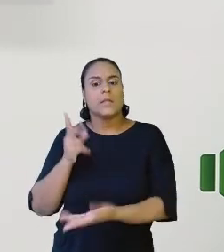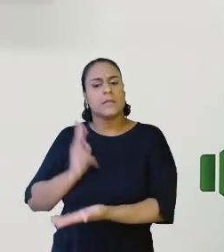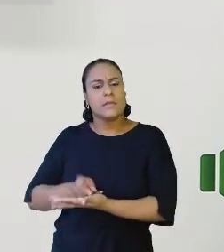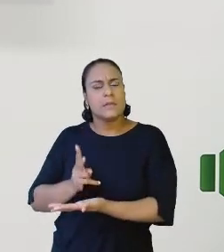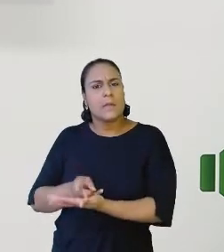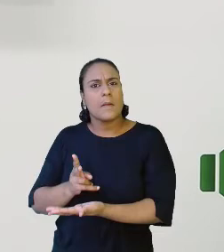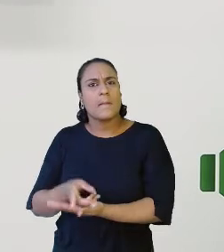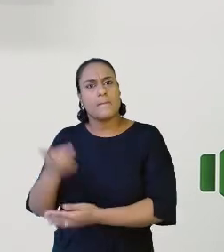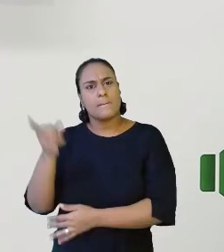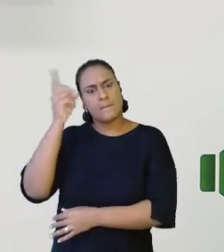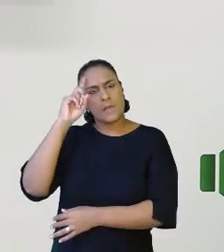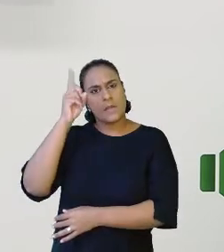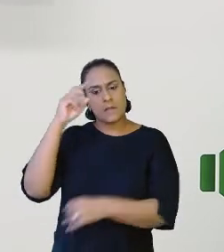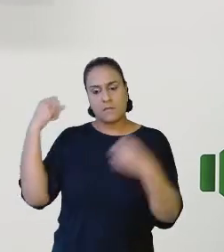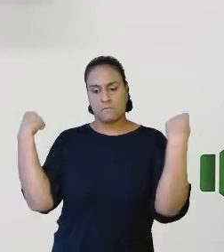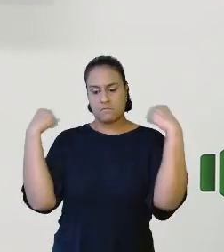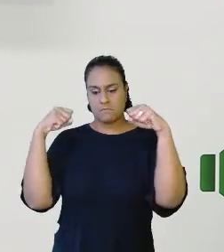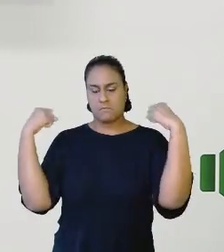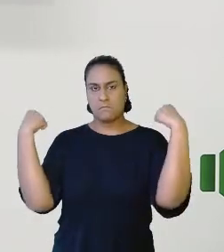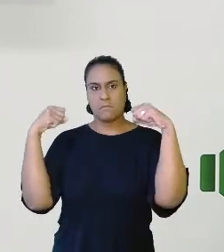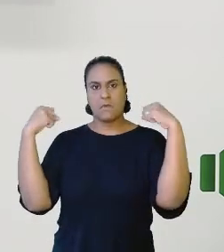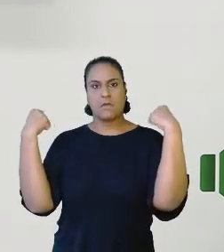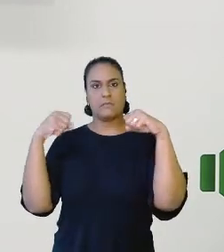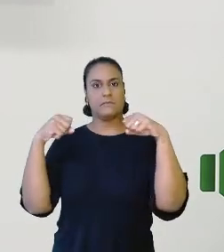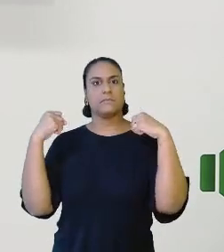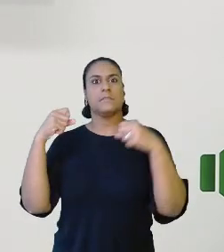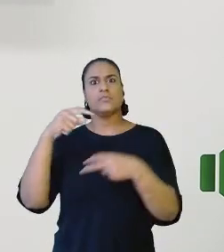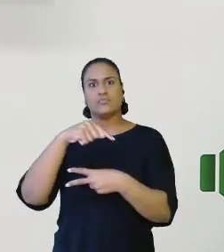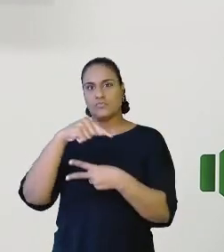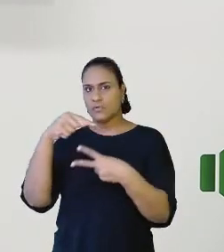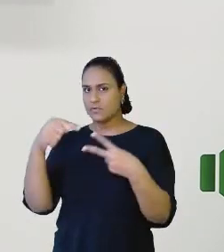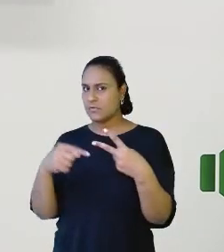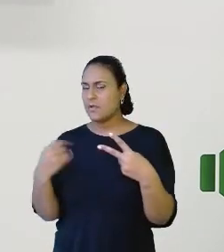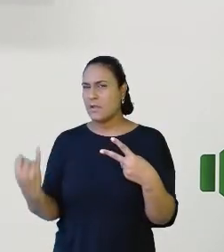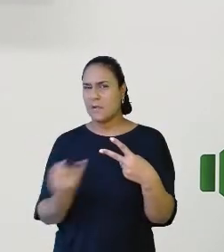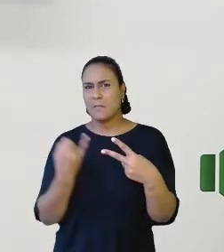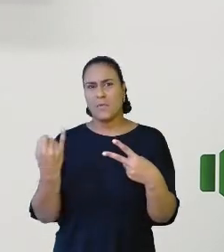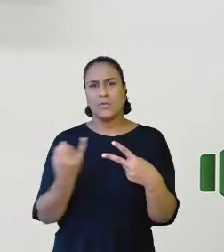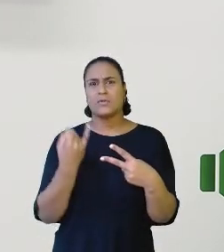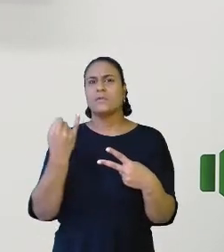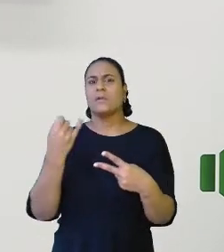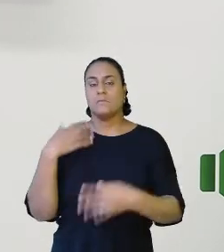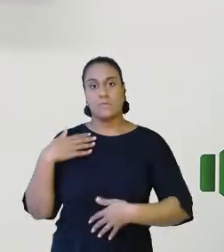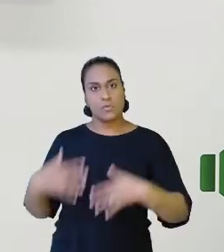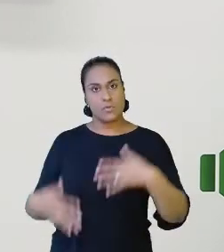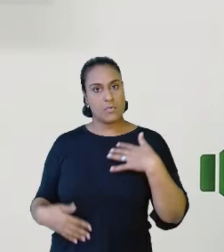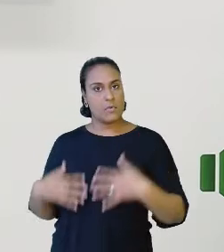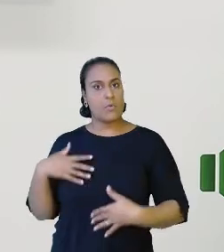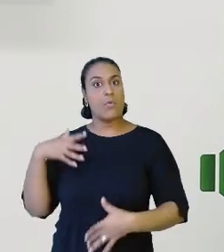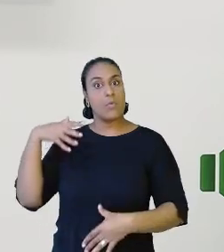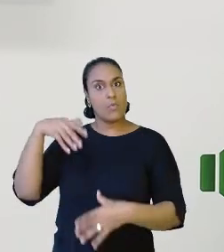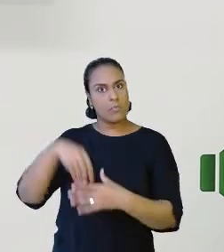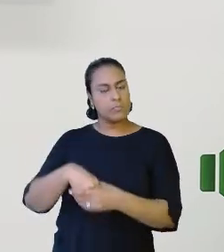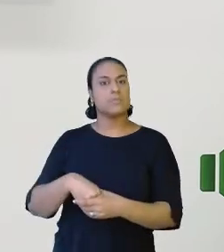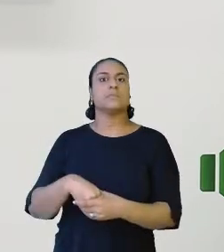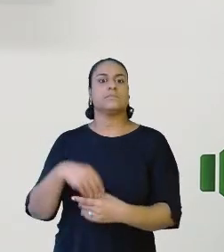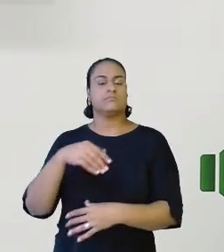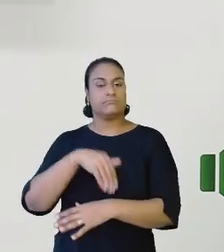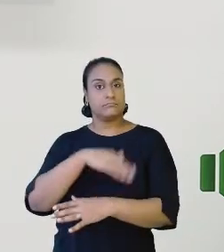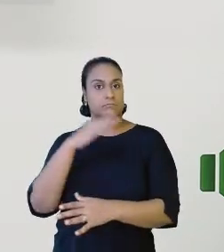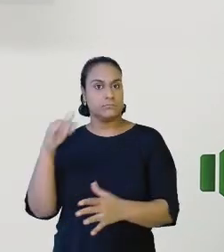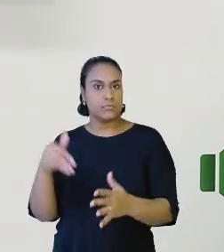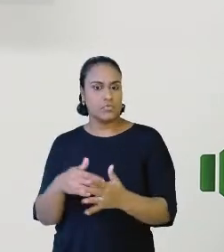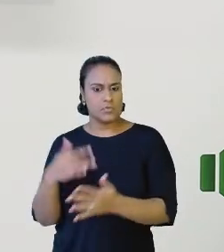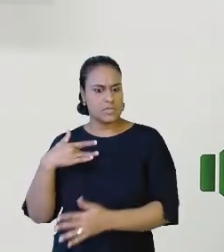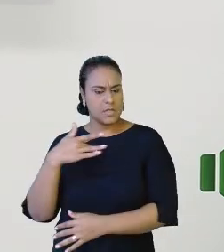física. Então, duas coisas fundamentais para o nosso corpo como um todo, não só o sistema circulatório, para a nossa saúde